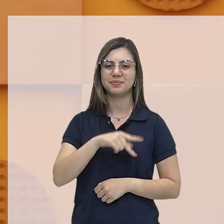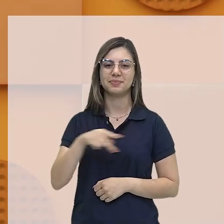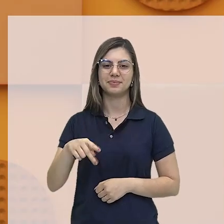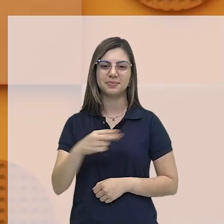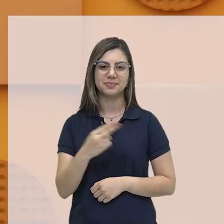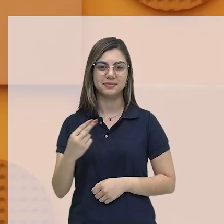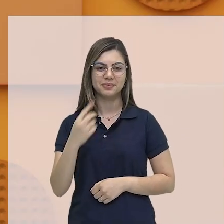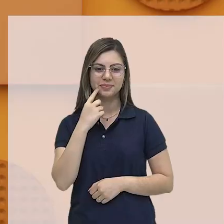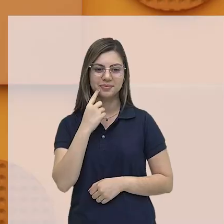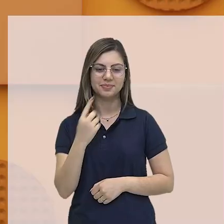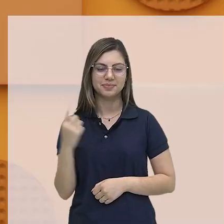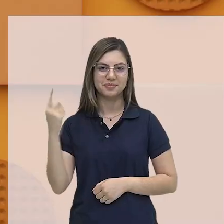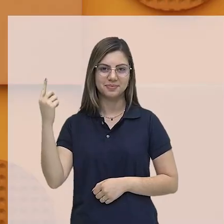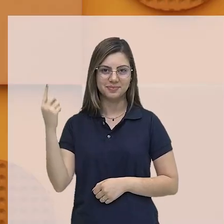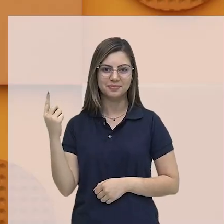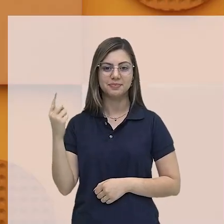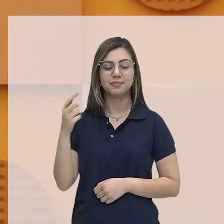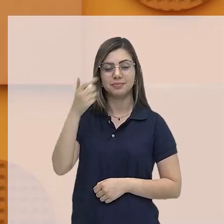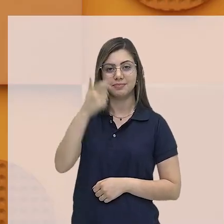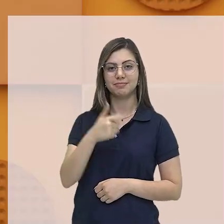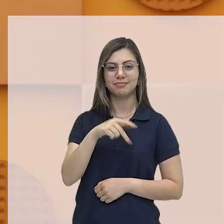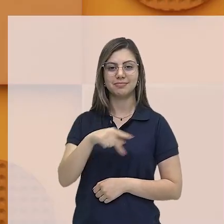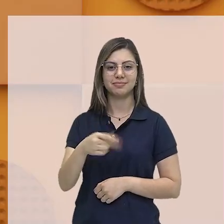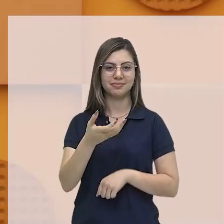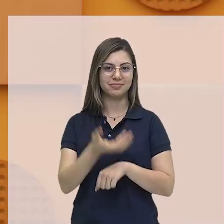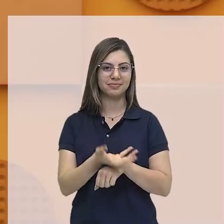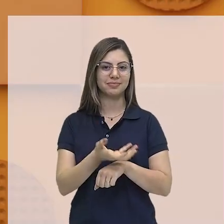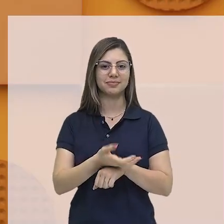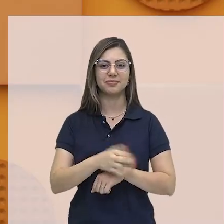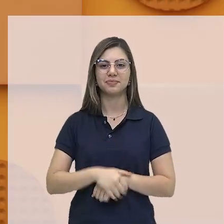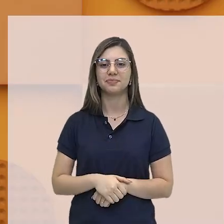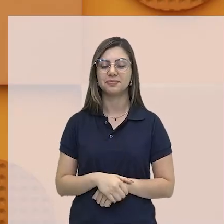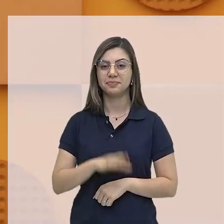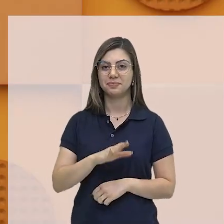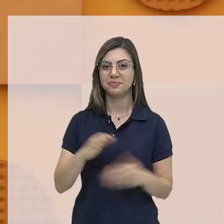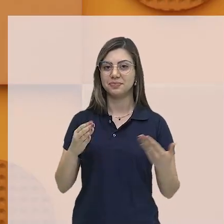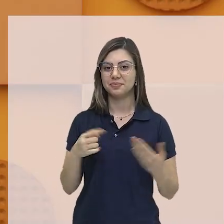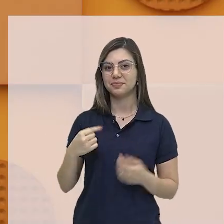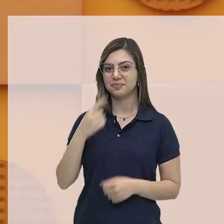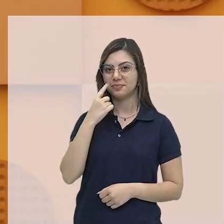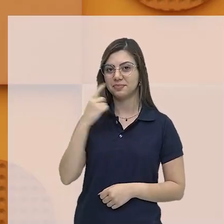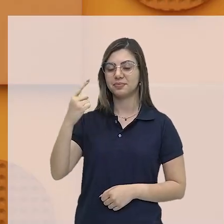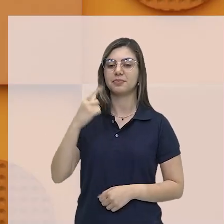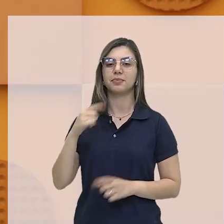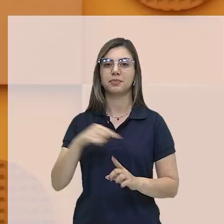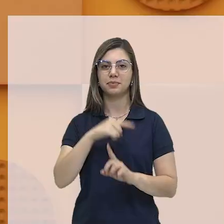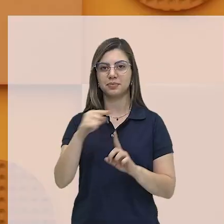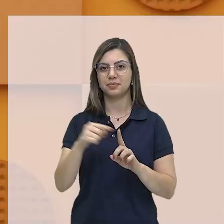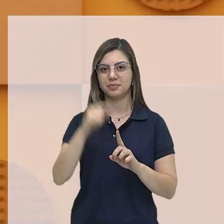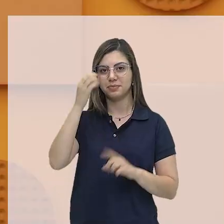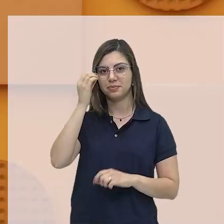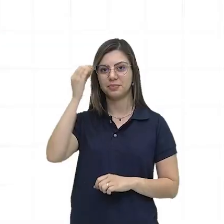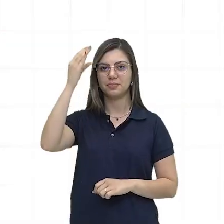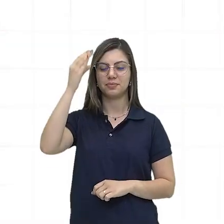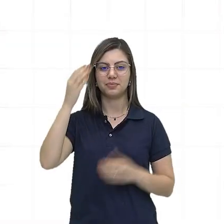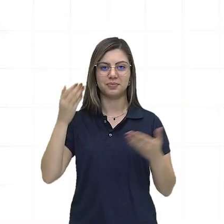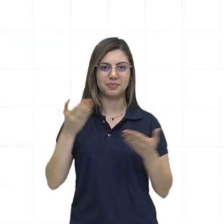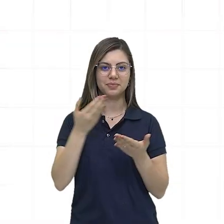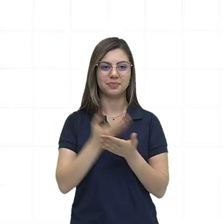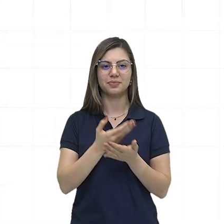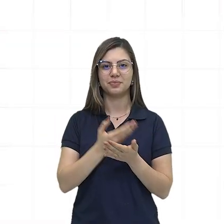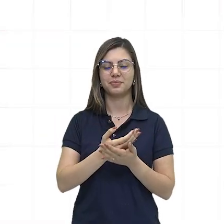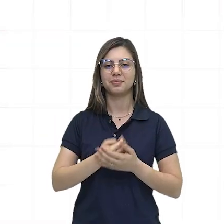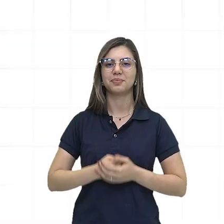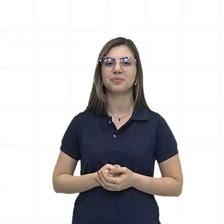professora Sandréia Cascais, professora desse componente. Vamos dar uma olhada no número e objeto de conhecimento desta